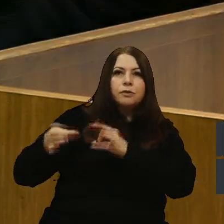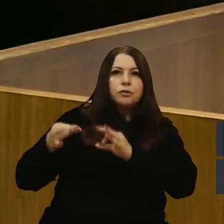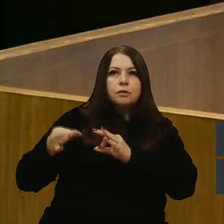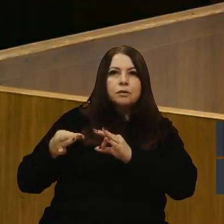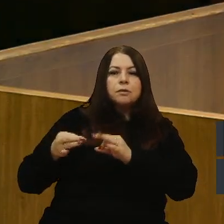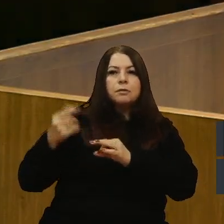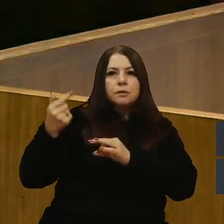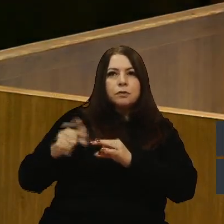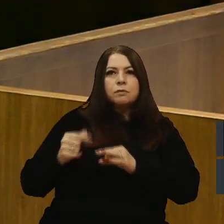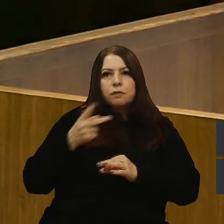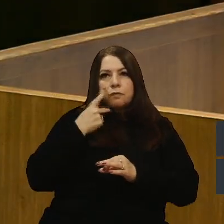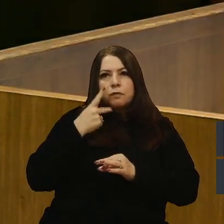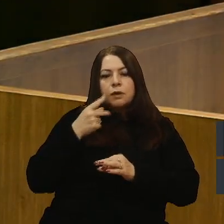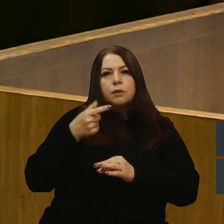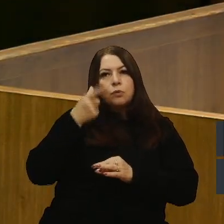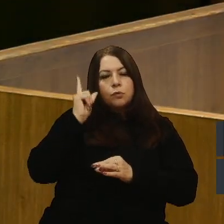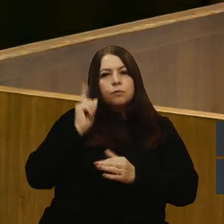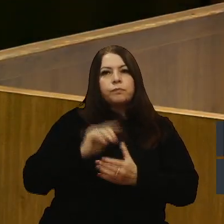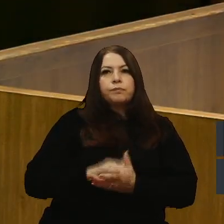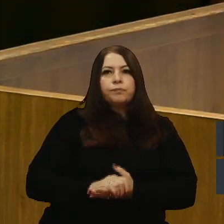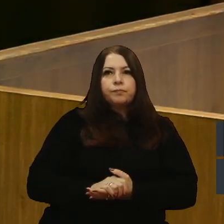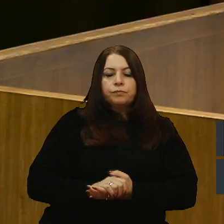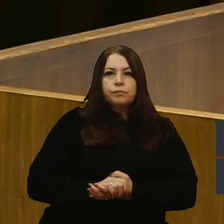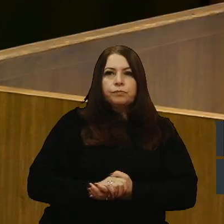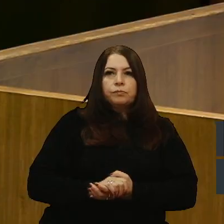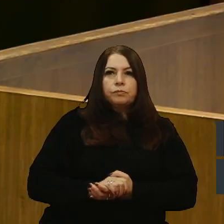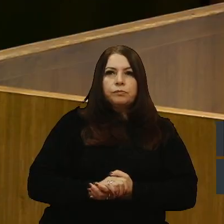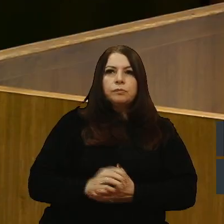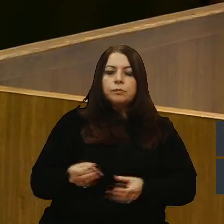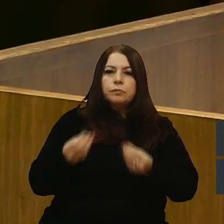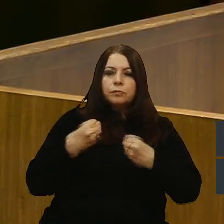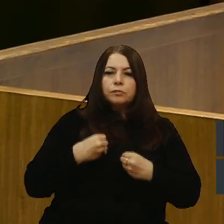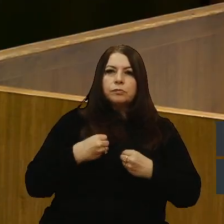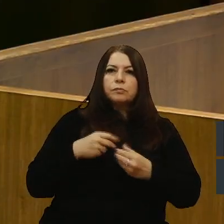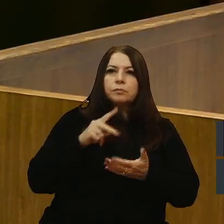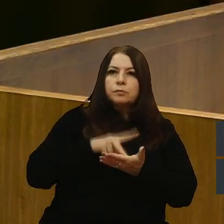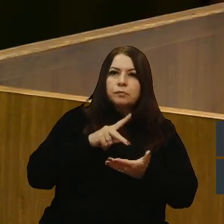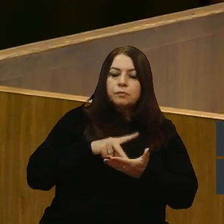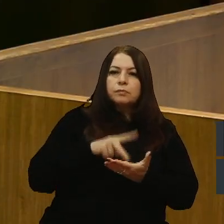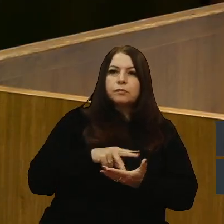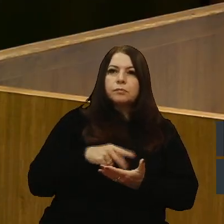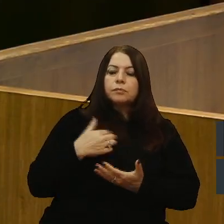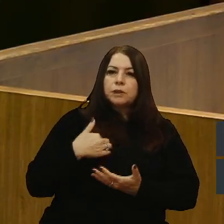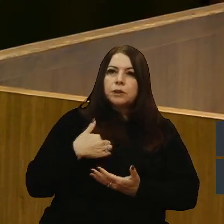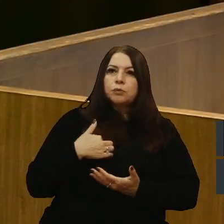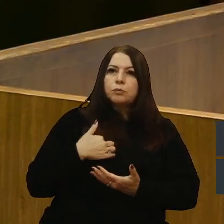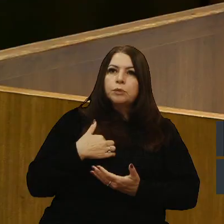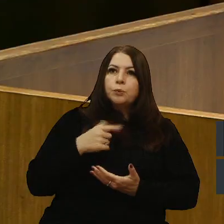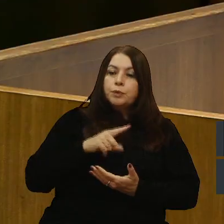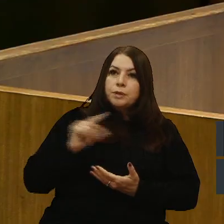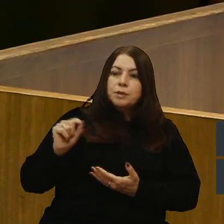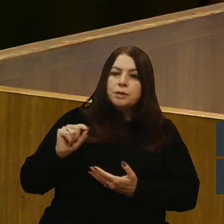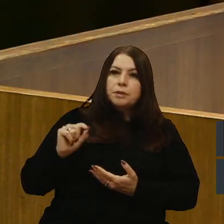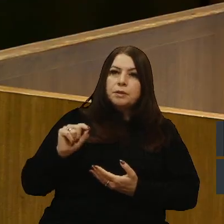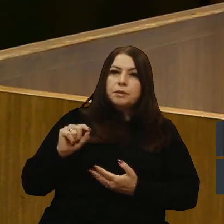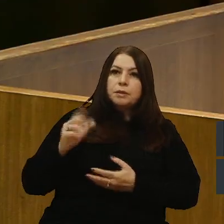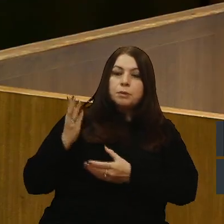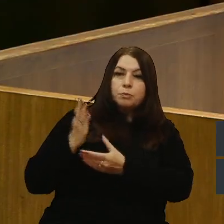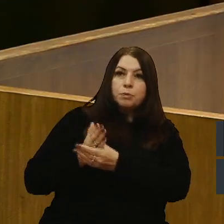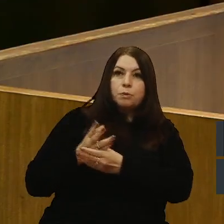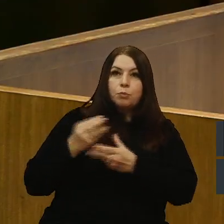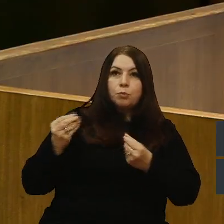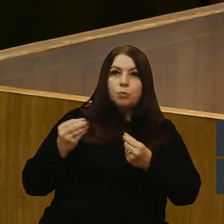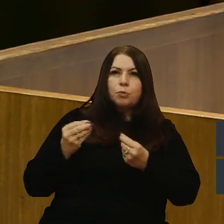mais uma vez falo, como falei ontem, que nos trouxe muita verdade, e eu saí dessa audiência, apesar de